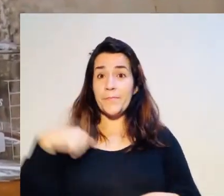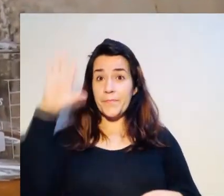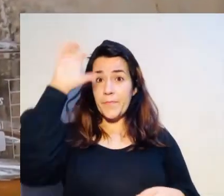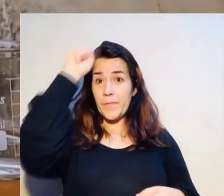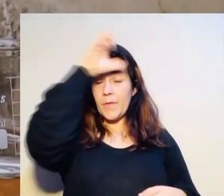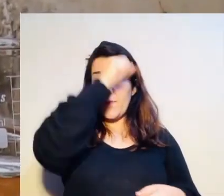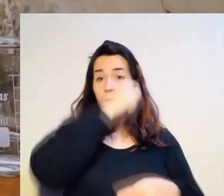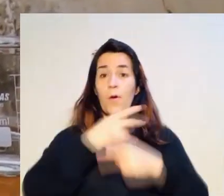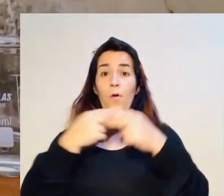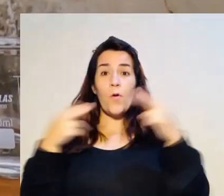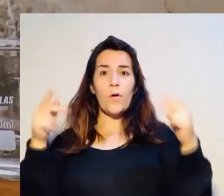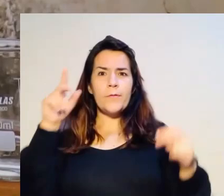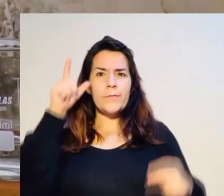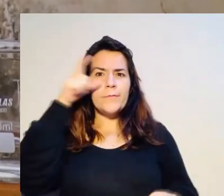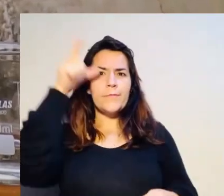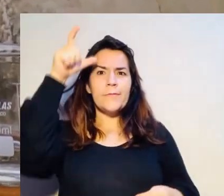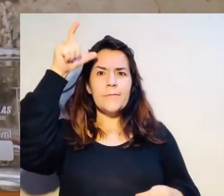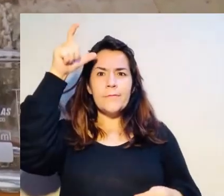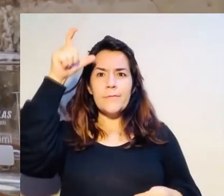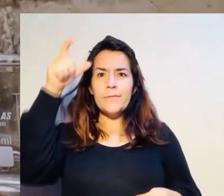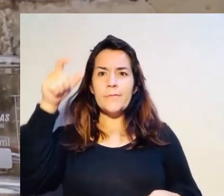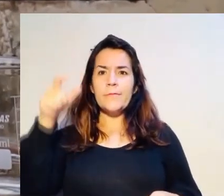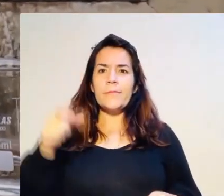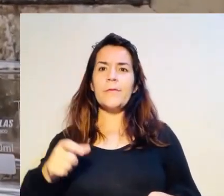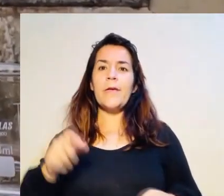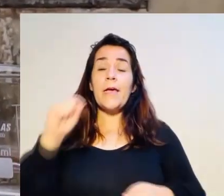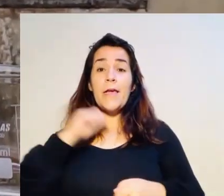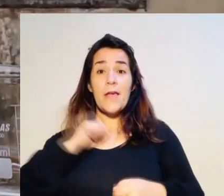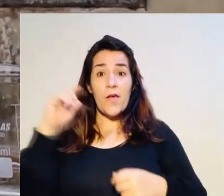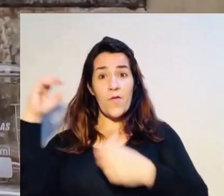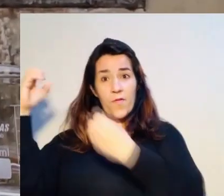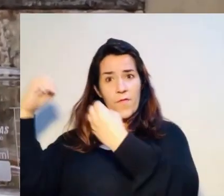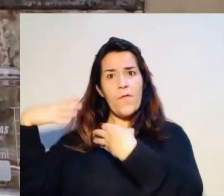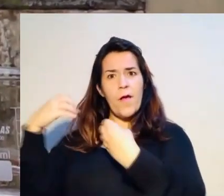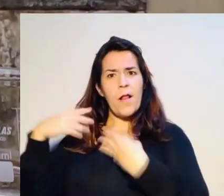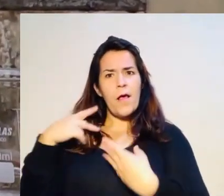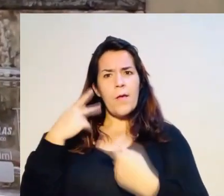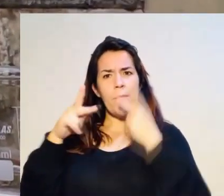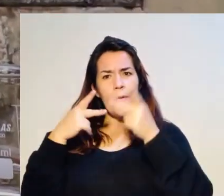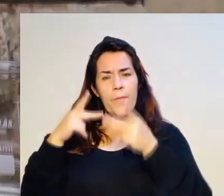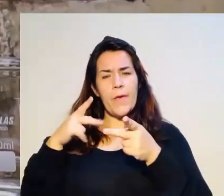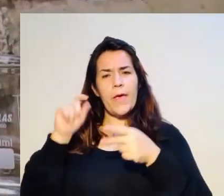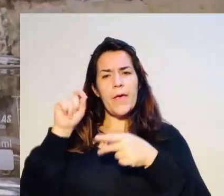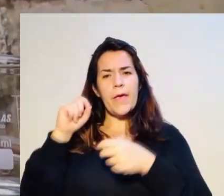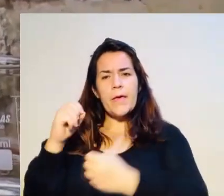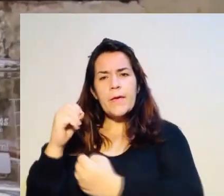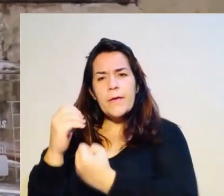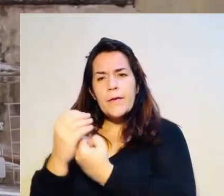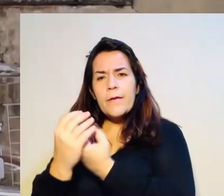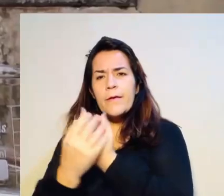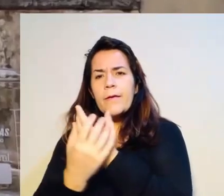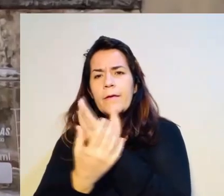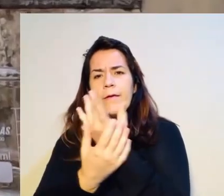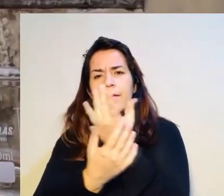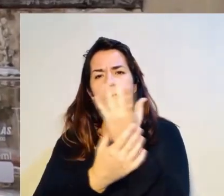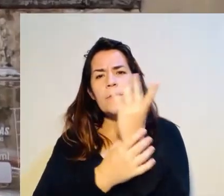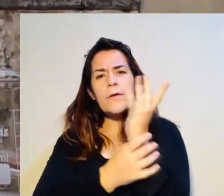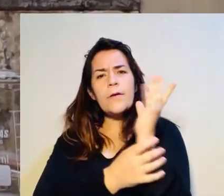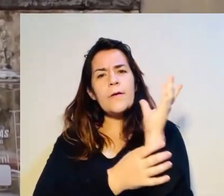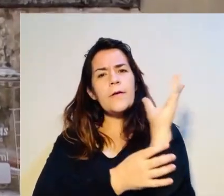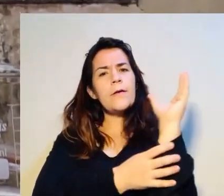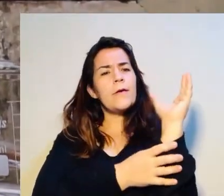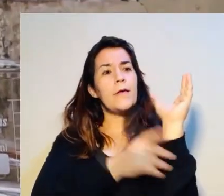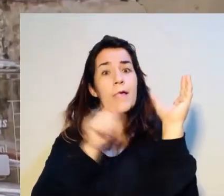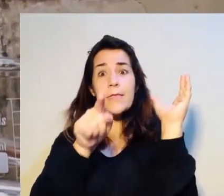Eu aprendi uma coisa muito interessante. Disseram pra mim que quando uma plantinha nasce no teu